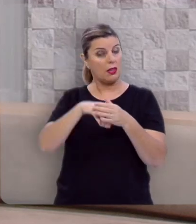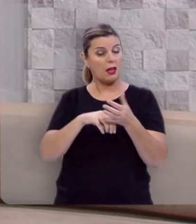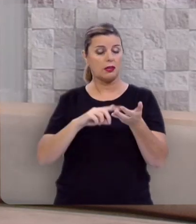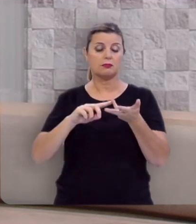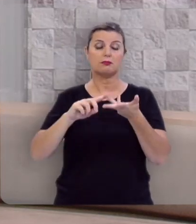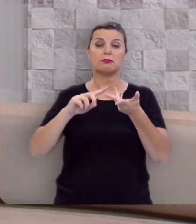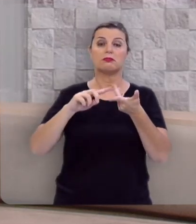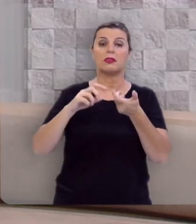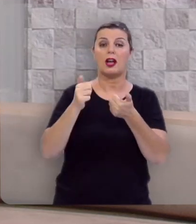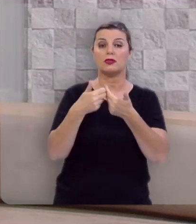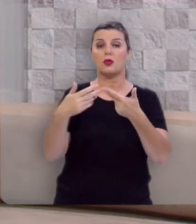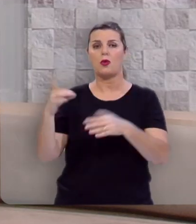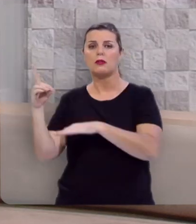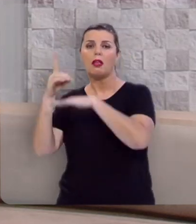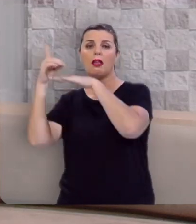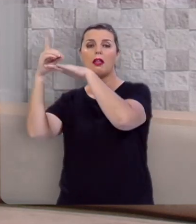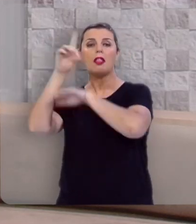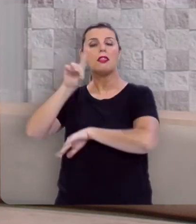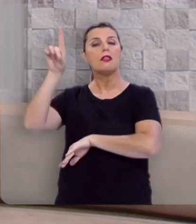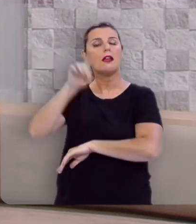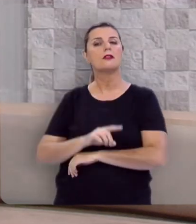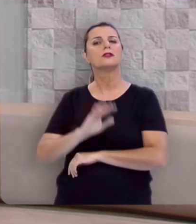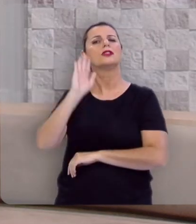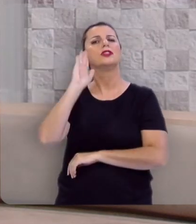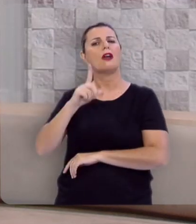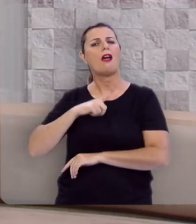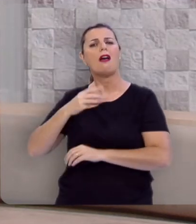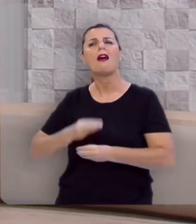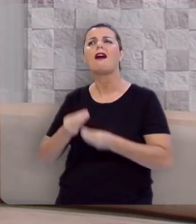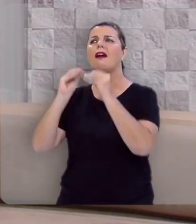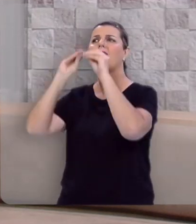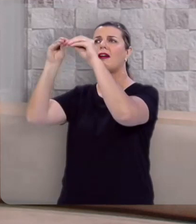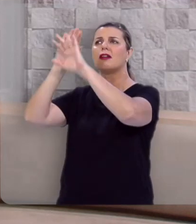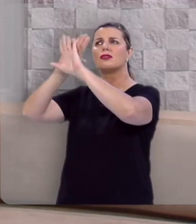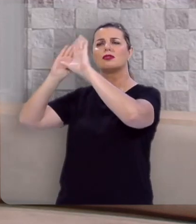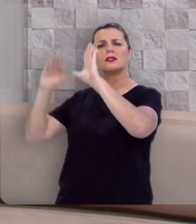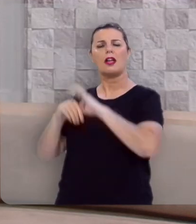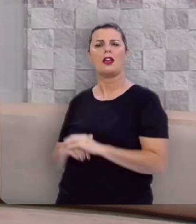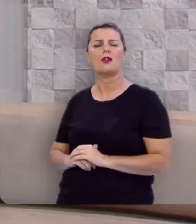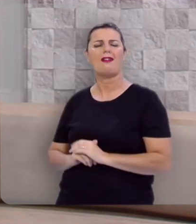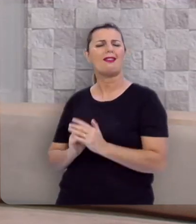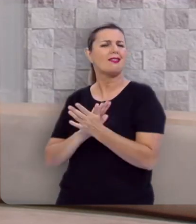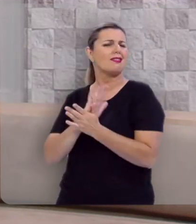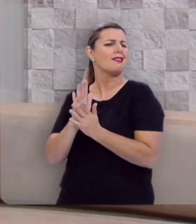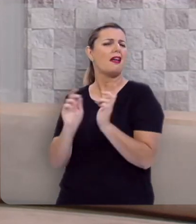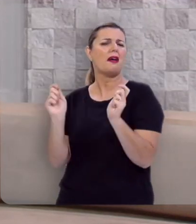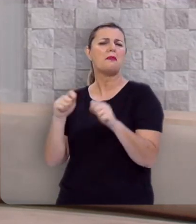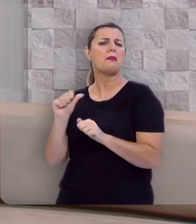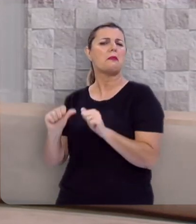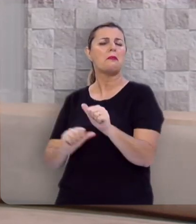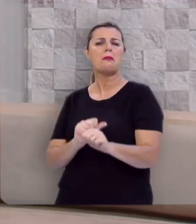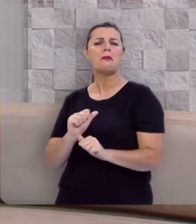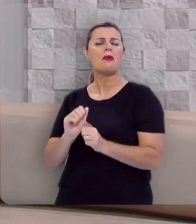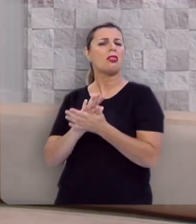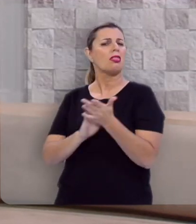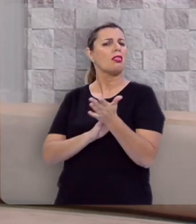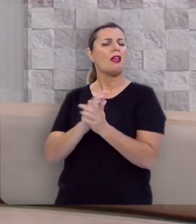dos decretos soberanos de Deus, ele já está no céu. Nada pode mudar